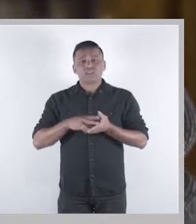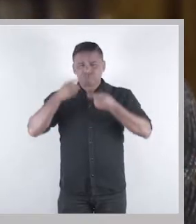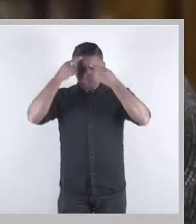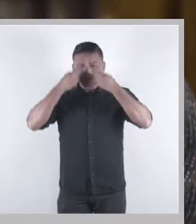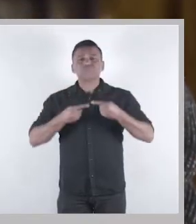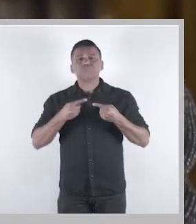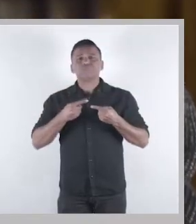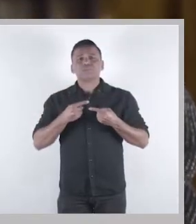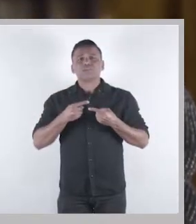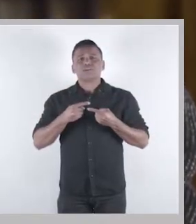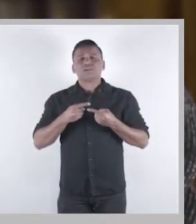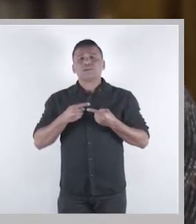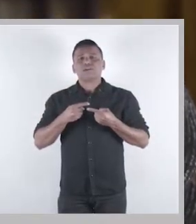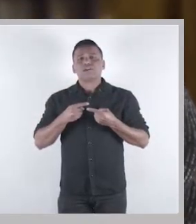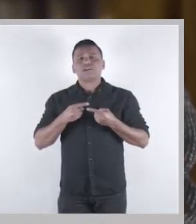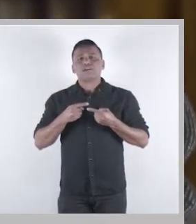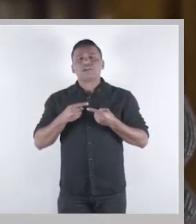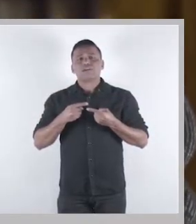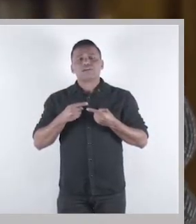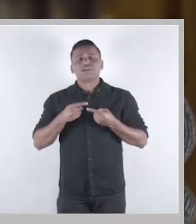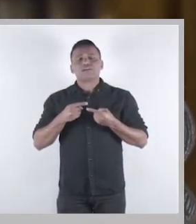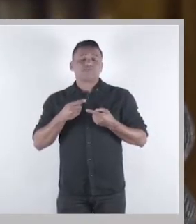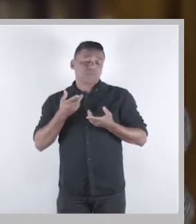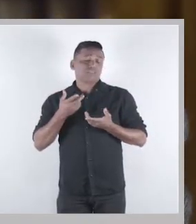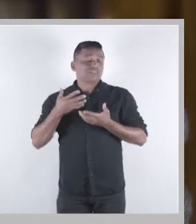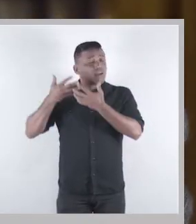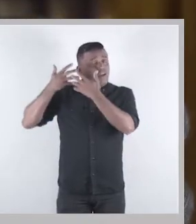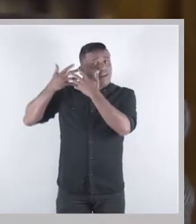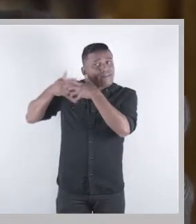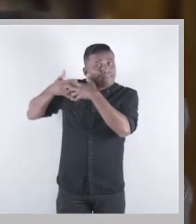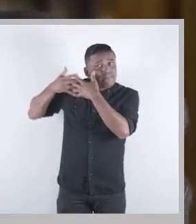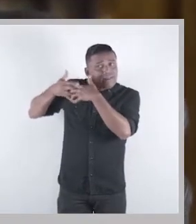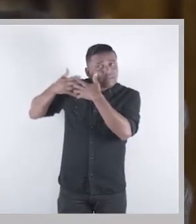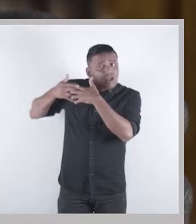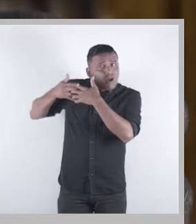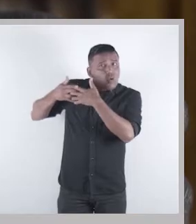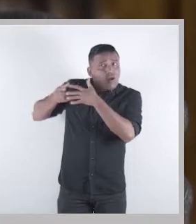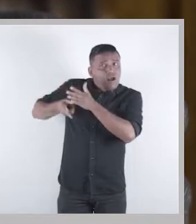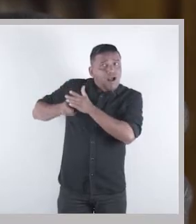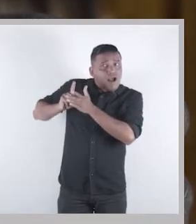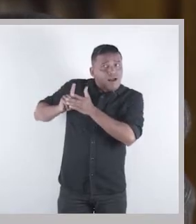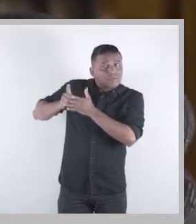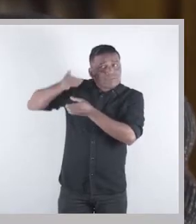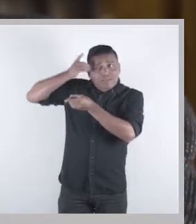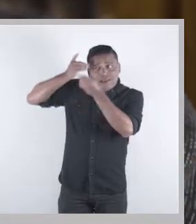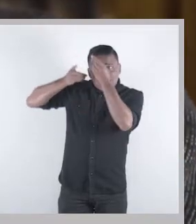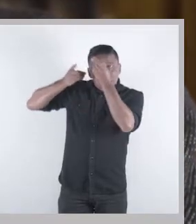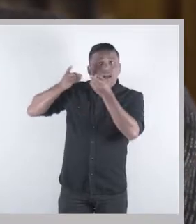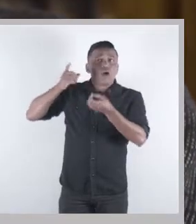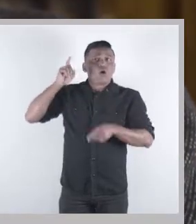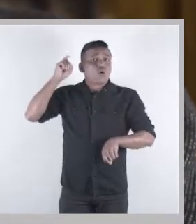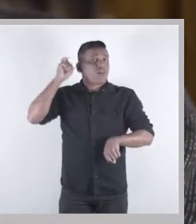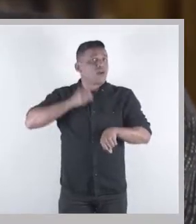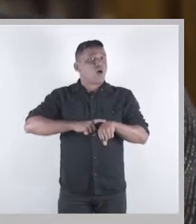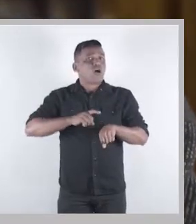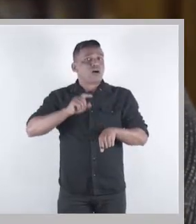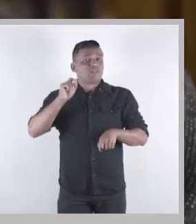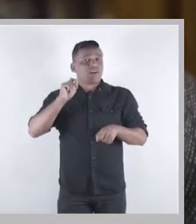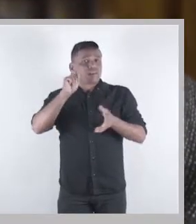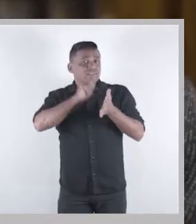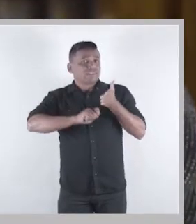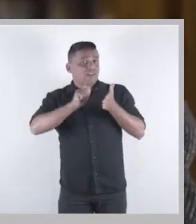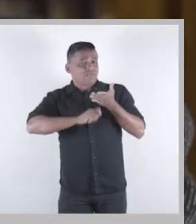refletem sobre né a criação no momento mesmo de fazer o poema e você tem é tradutores que